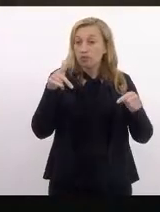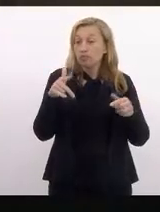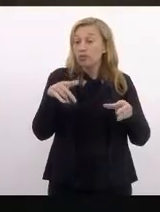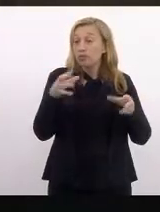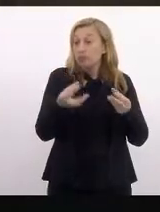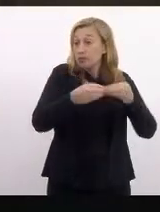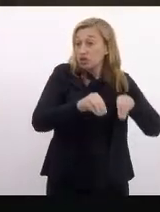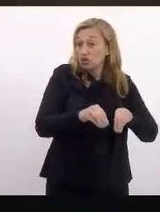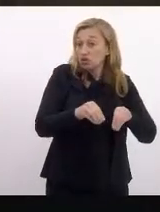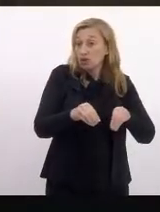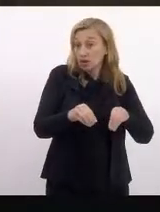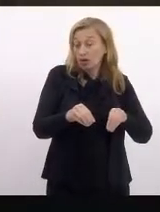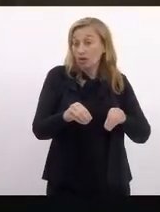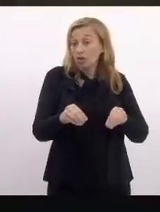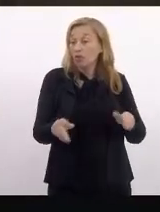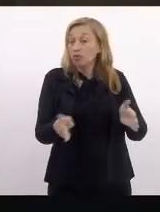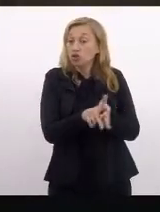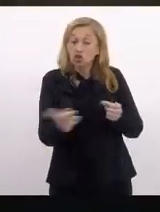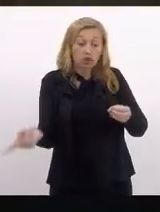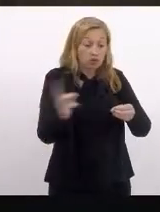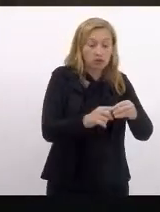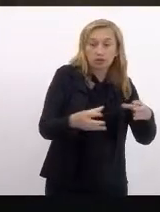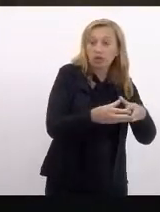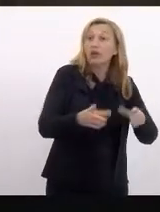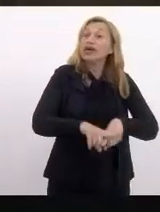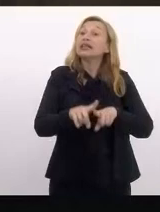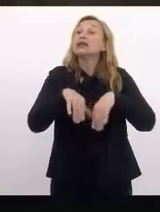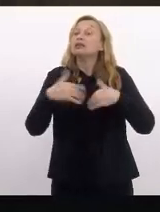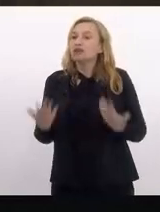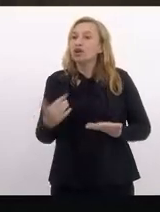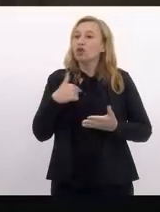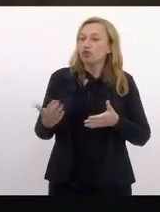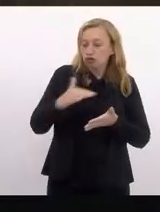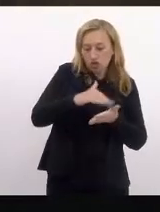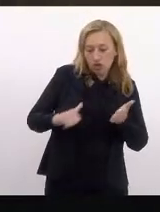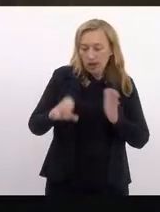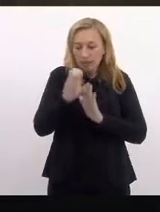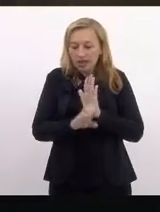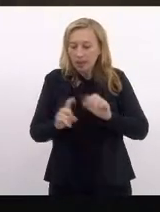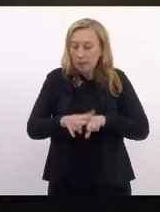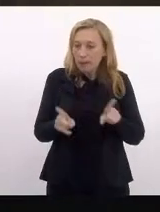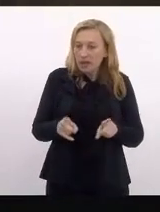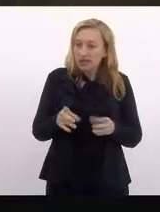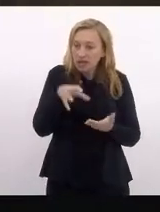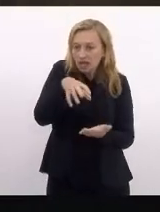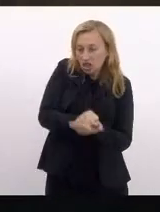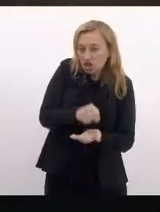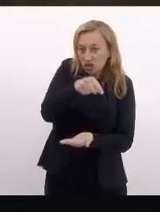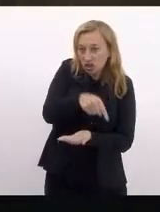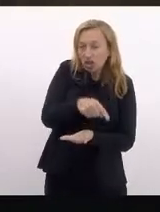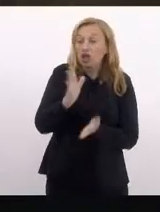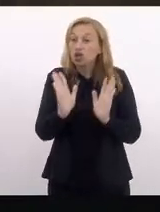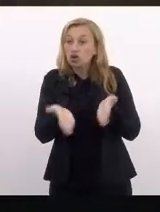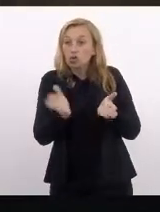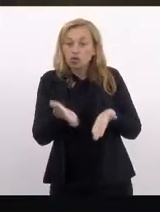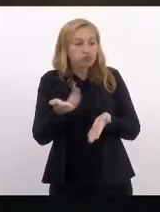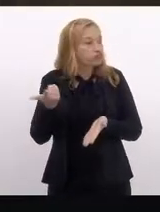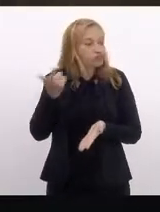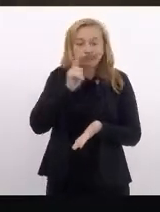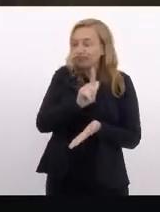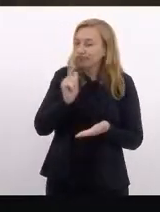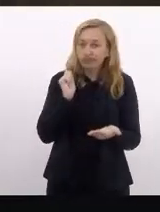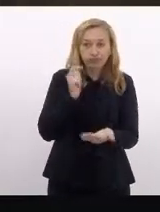projeto volte as comissões então eu vou retirar a emenda mas fazendo aqui o registro que hoje ninguém